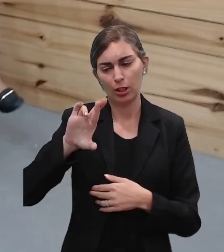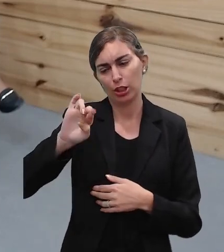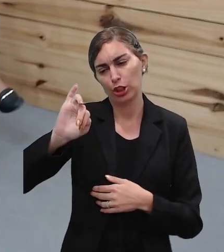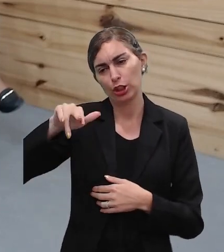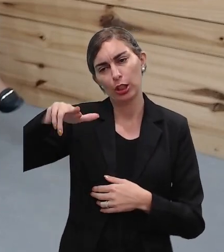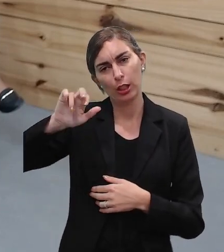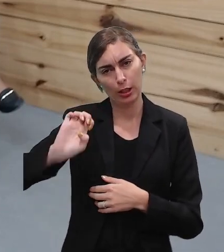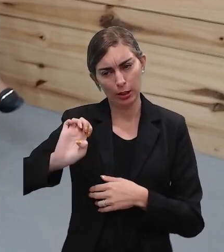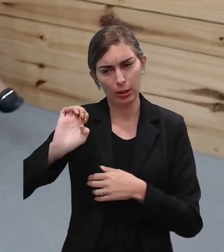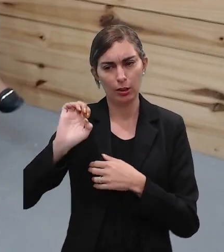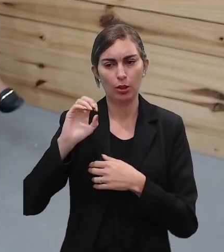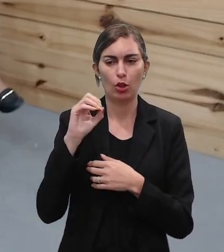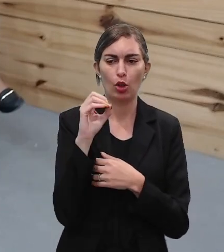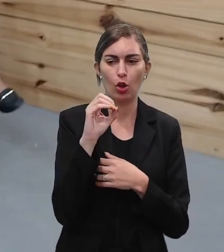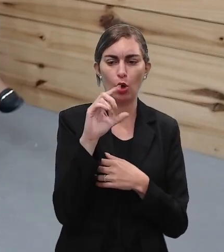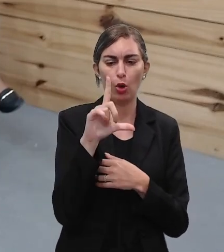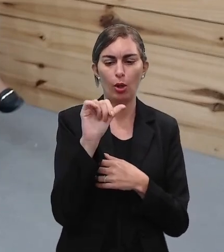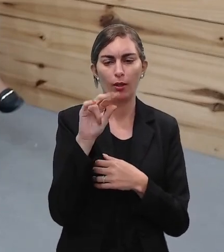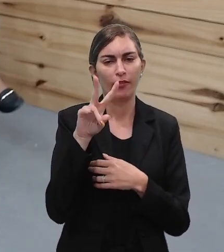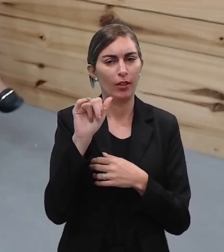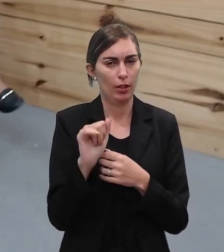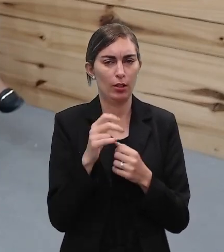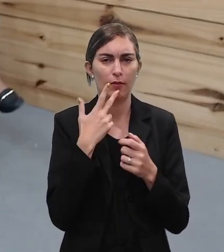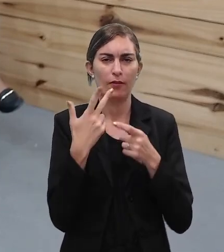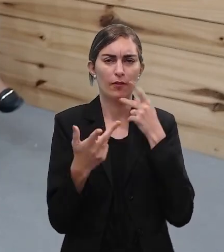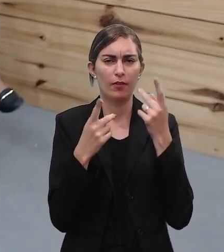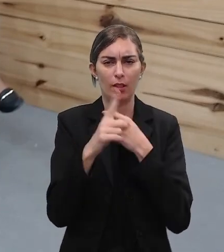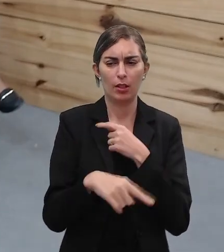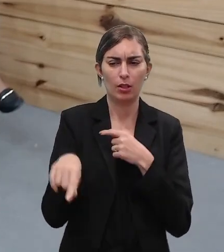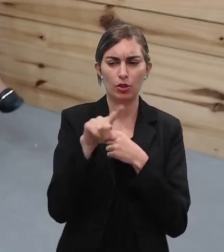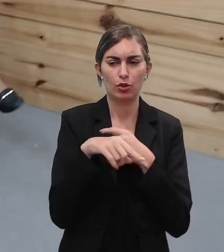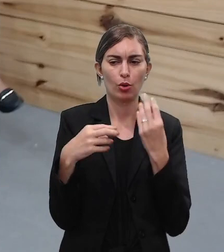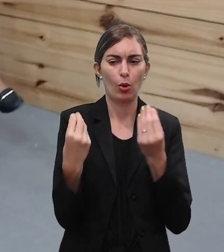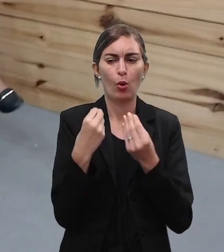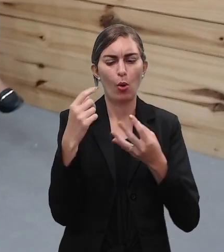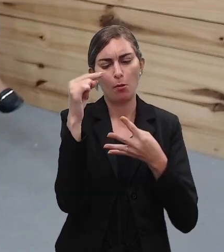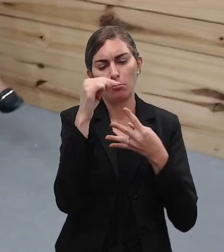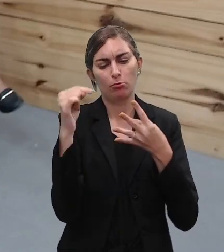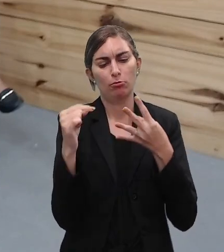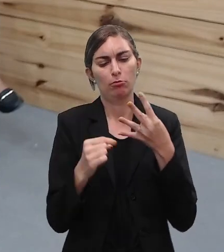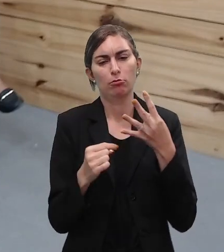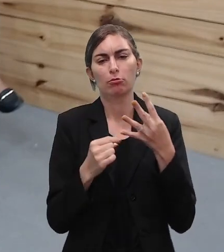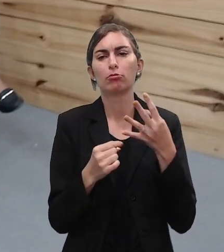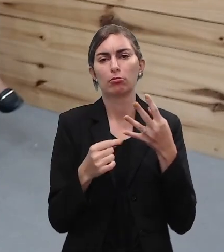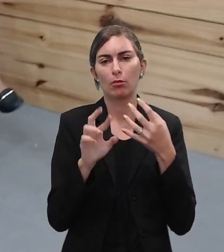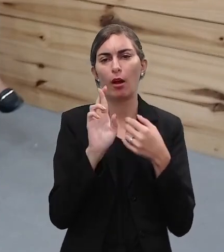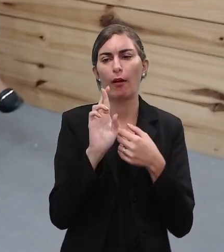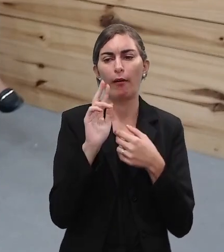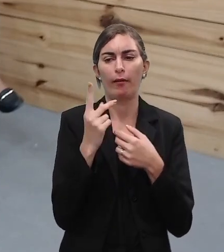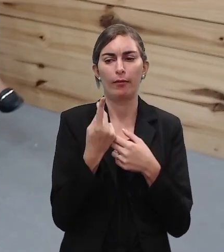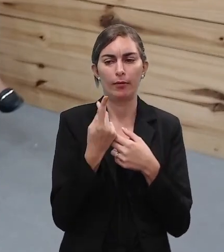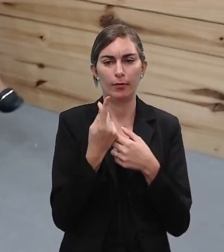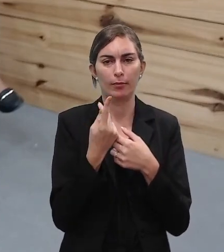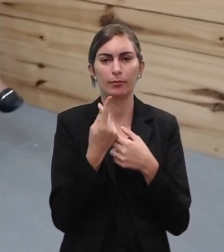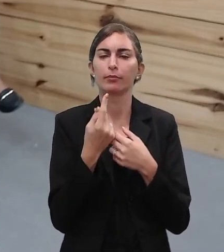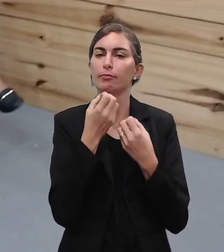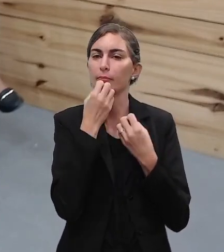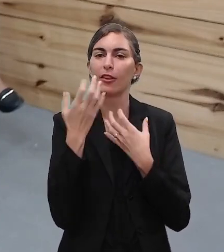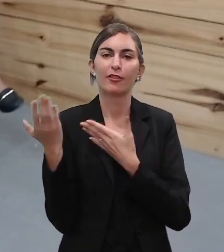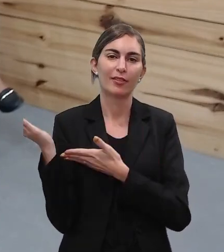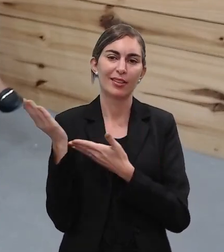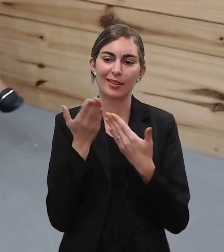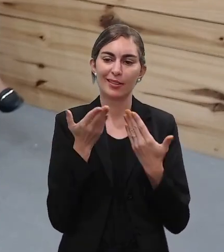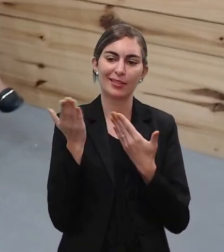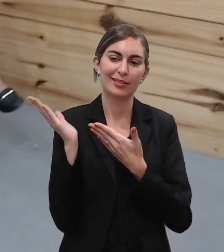Cristiane Oliveira, que vai falar para nós como funciona o subsistema dos recursos humanos. Seja bem-vinda,